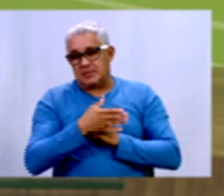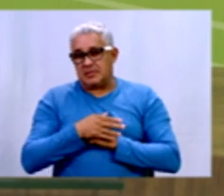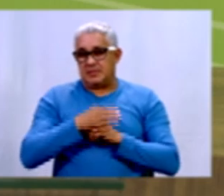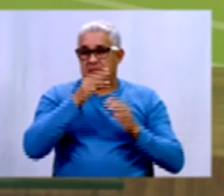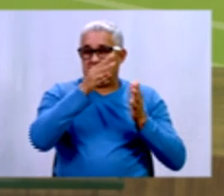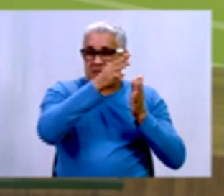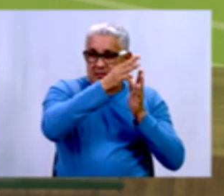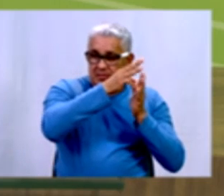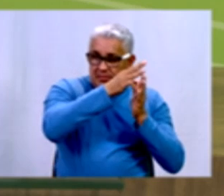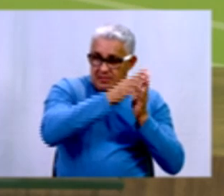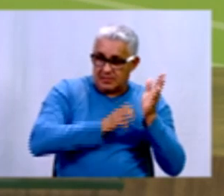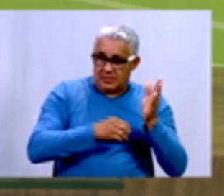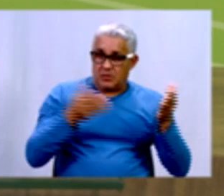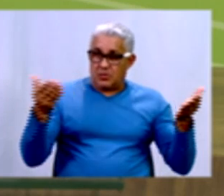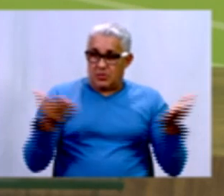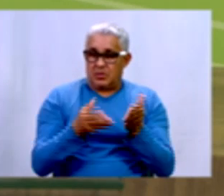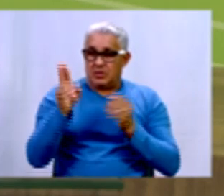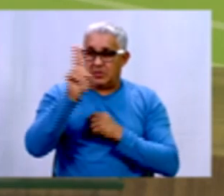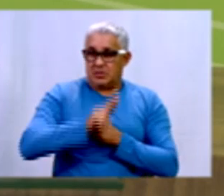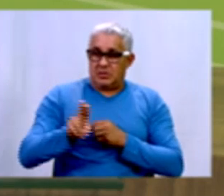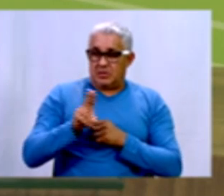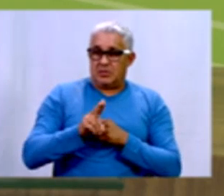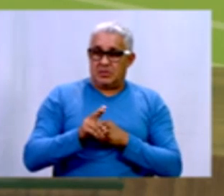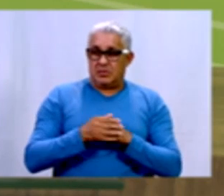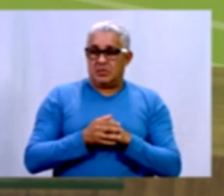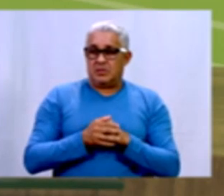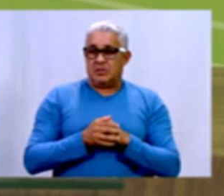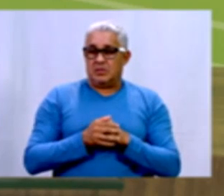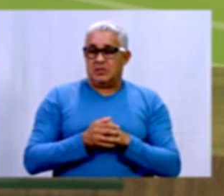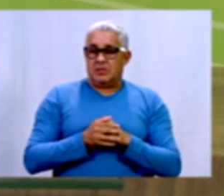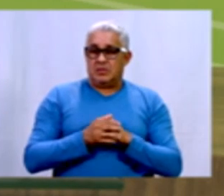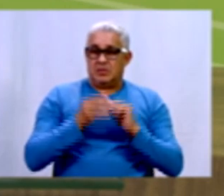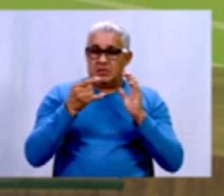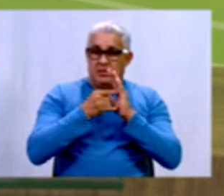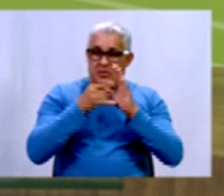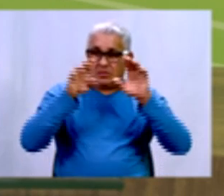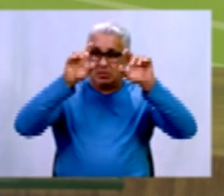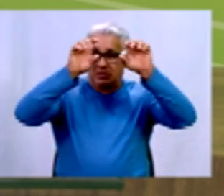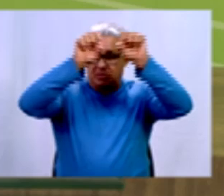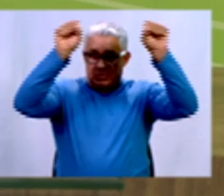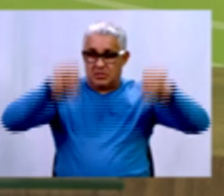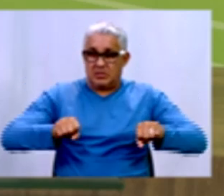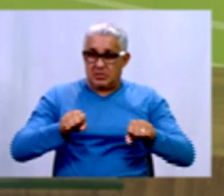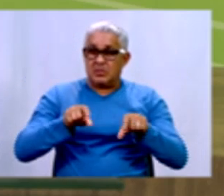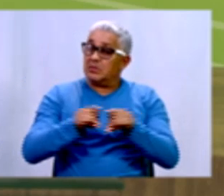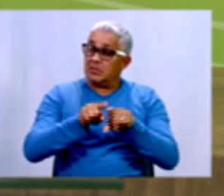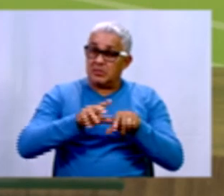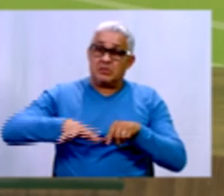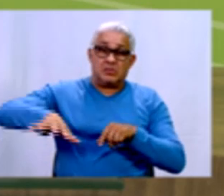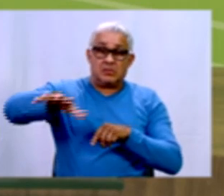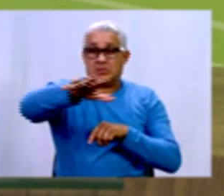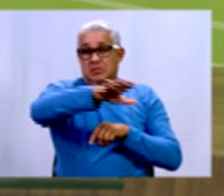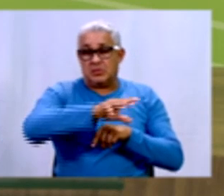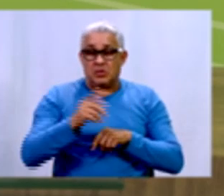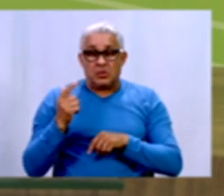é apenas utilizada hoje para desenvolvimento de sistema, mas também para outras áreas, né?